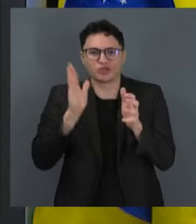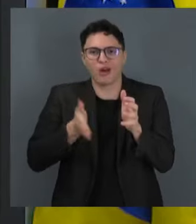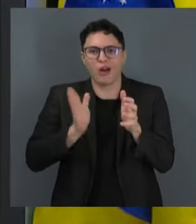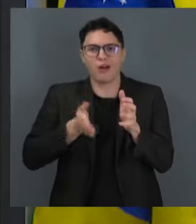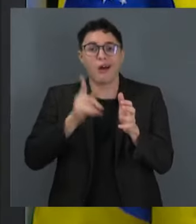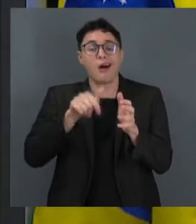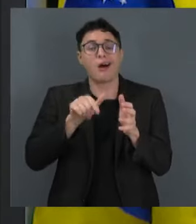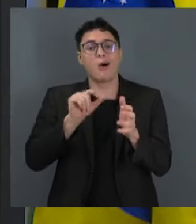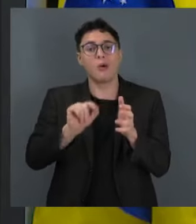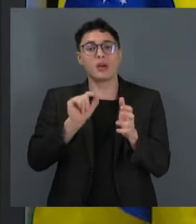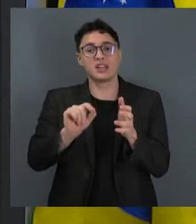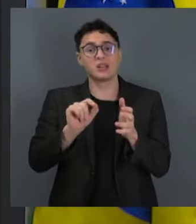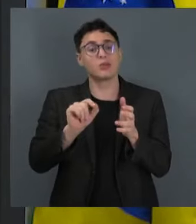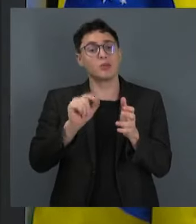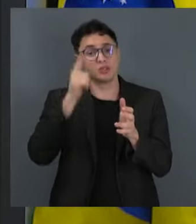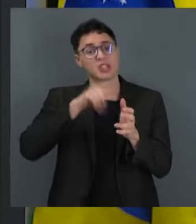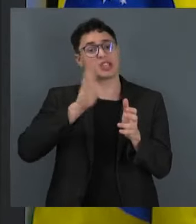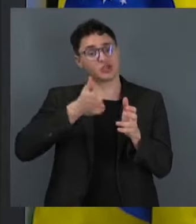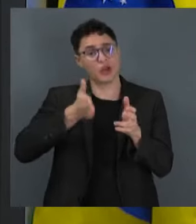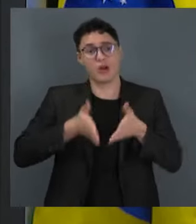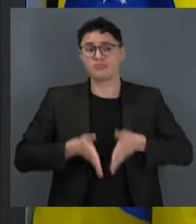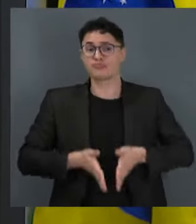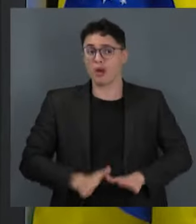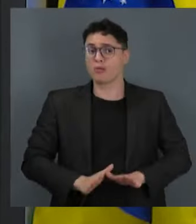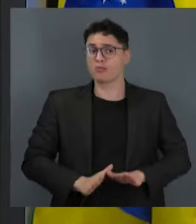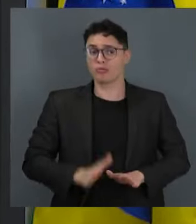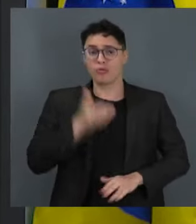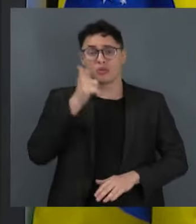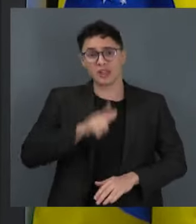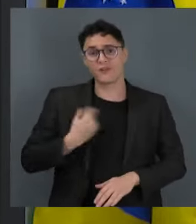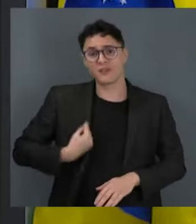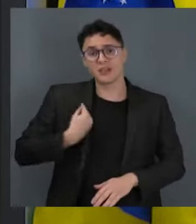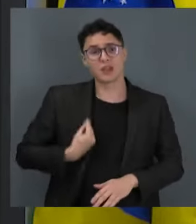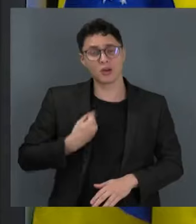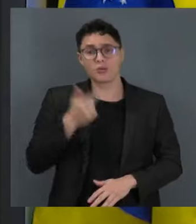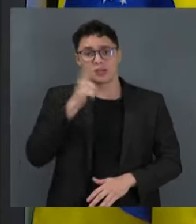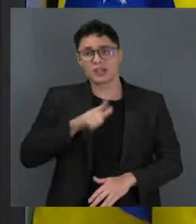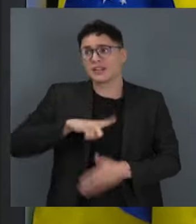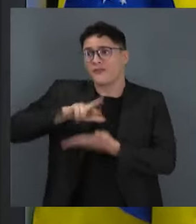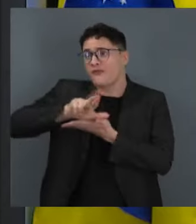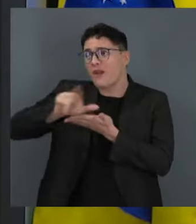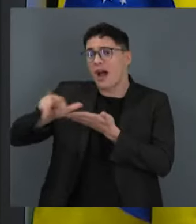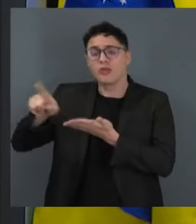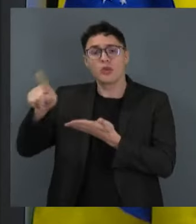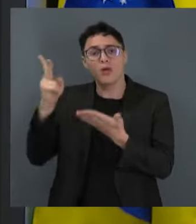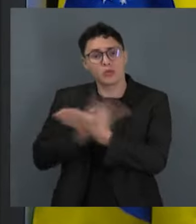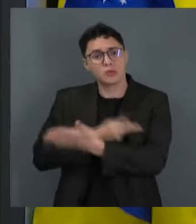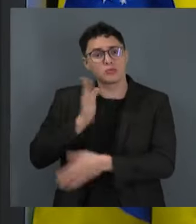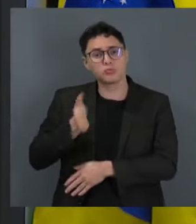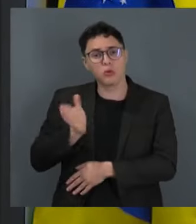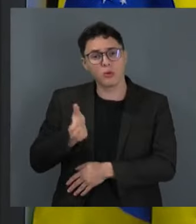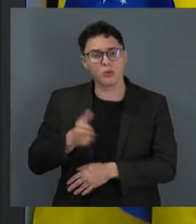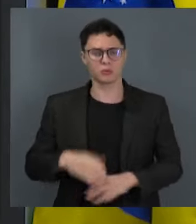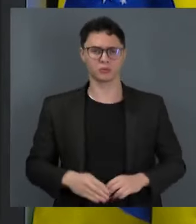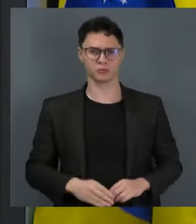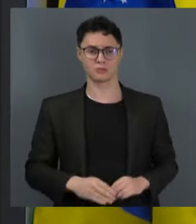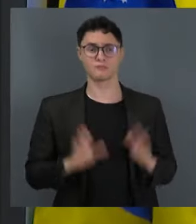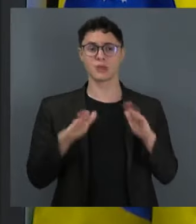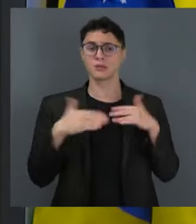é viável fora do útero tem milhares de casos